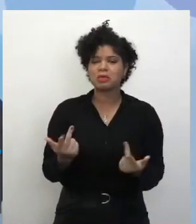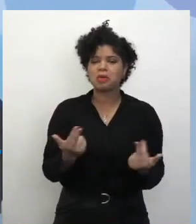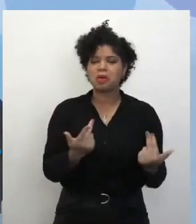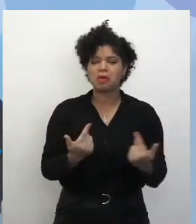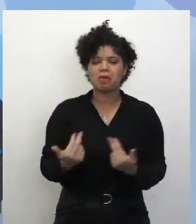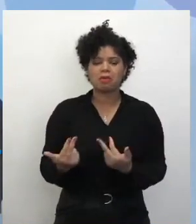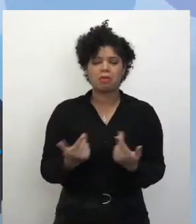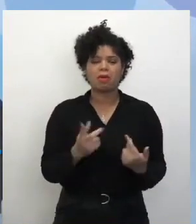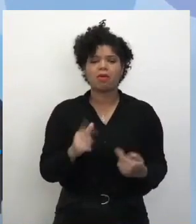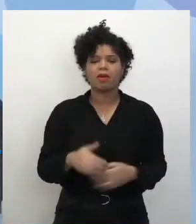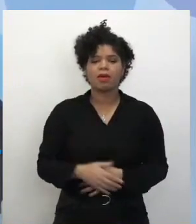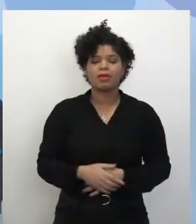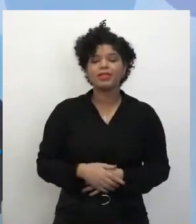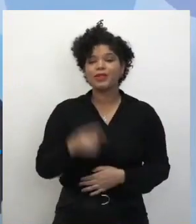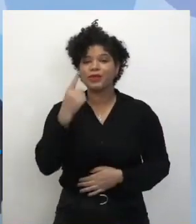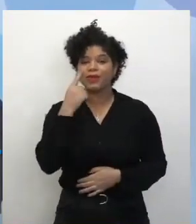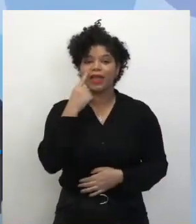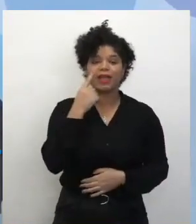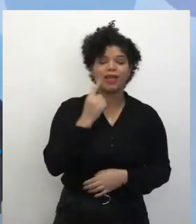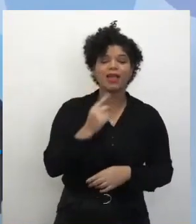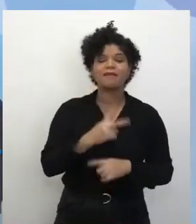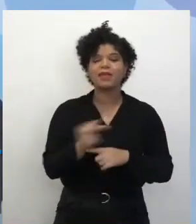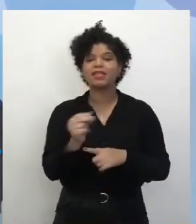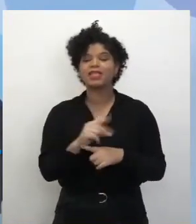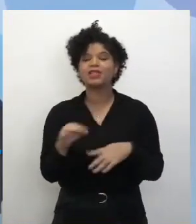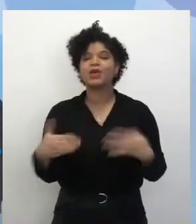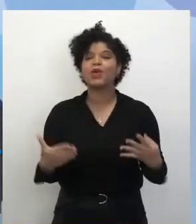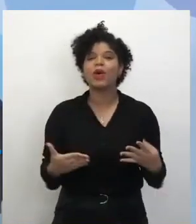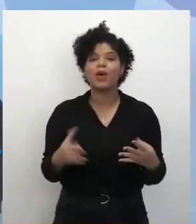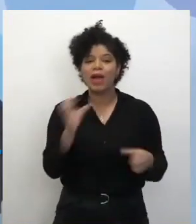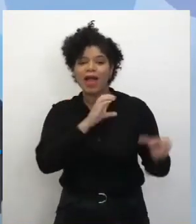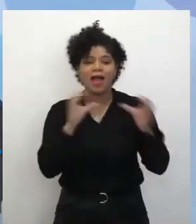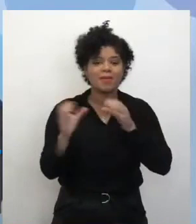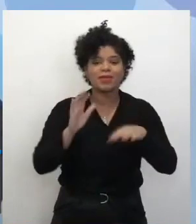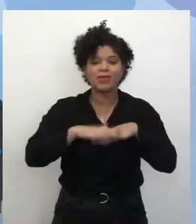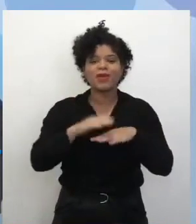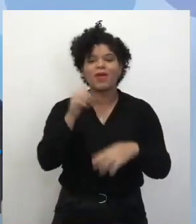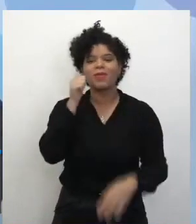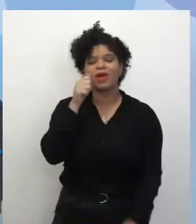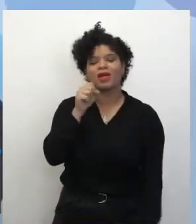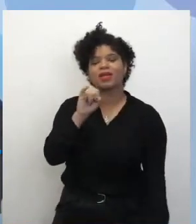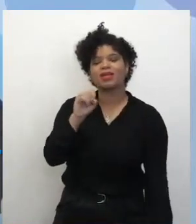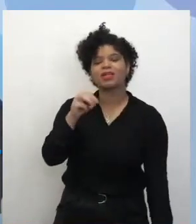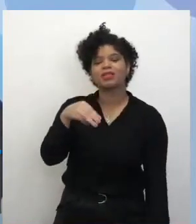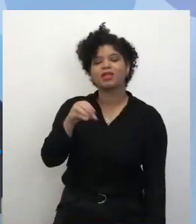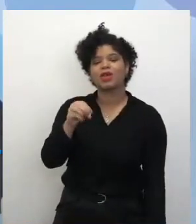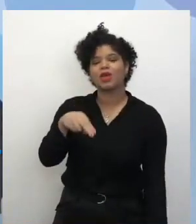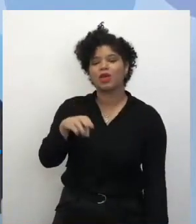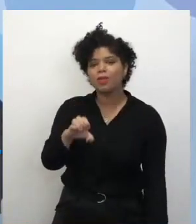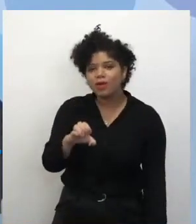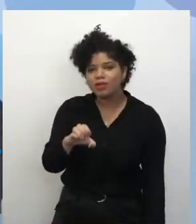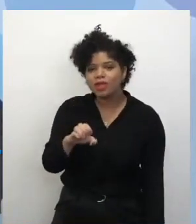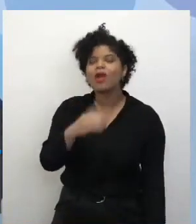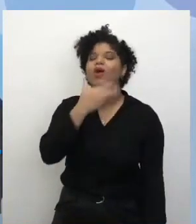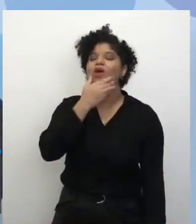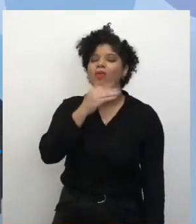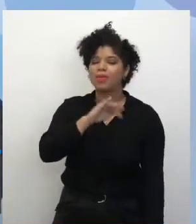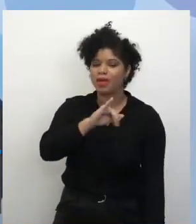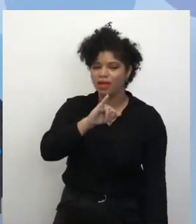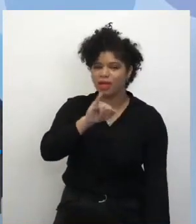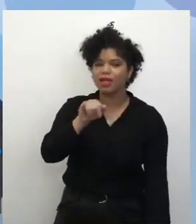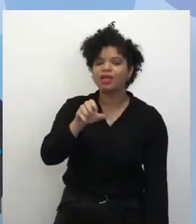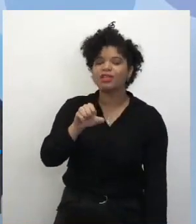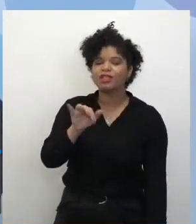e aí quem vai vencer aqui o torneio de ser a mais rápida a professora Simone professor Jefferson